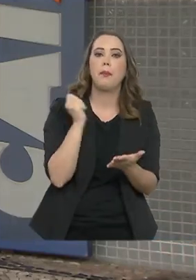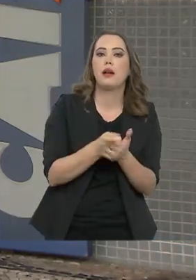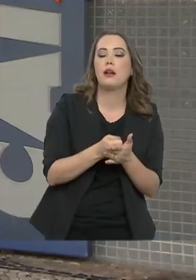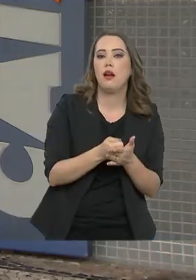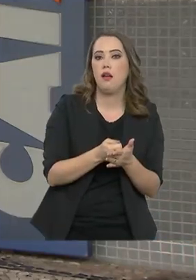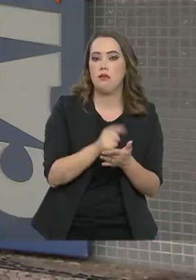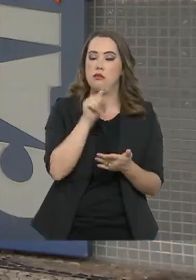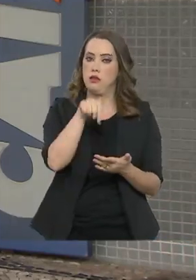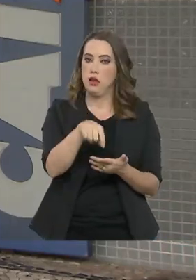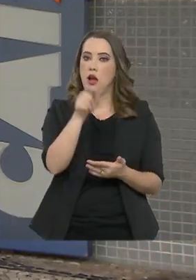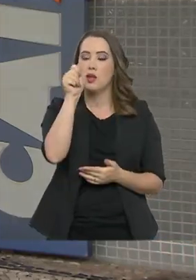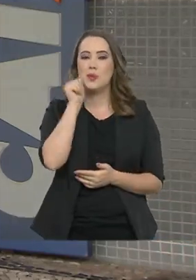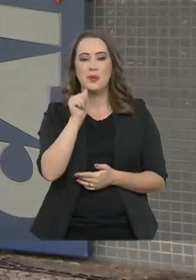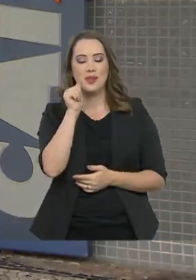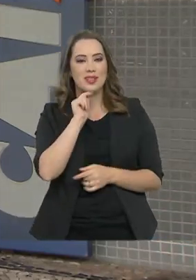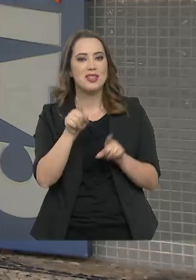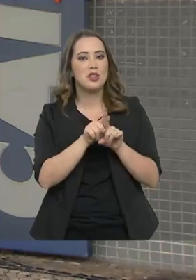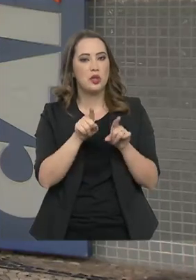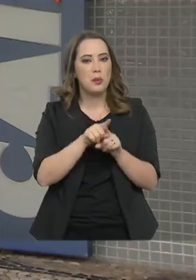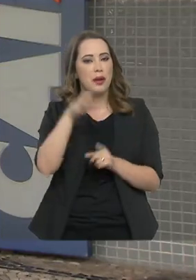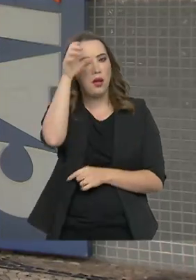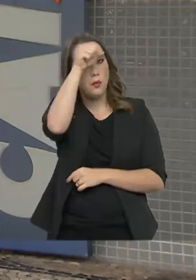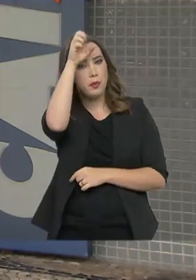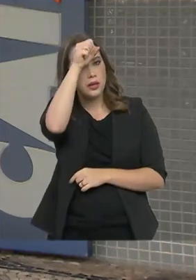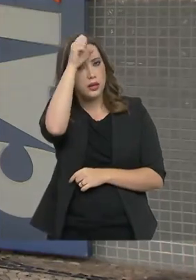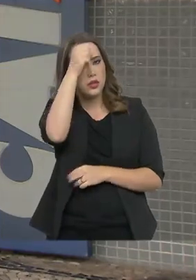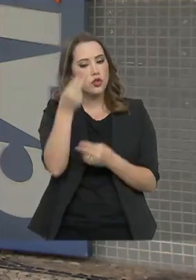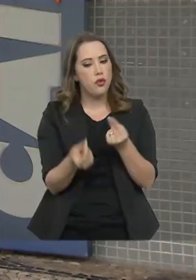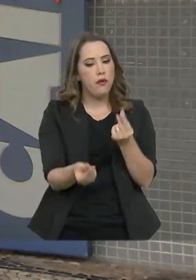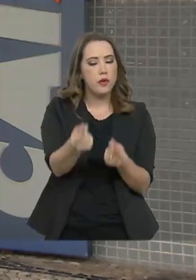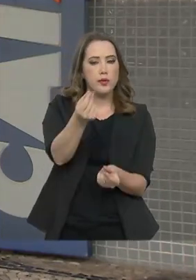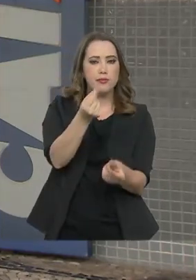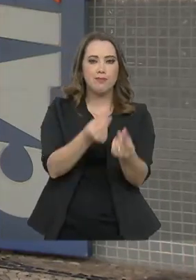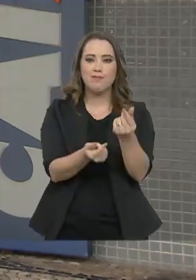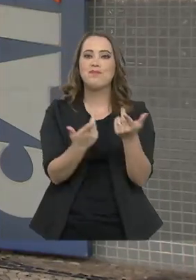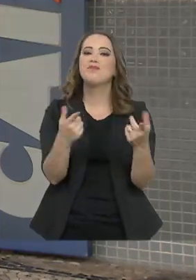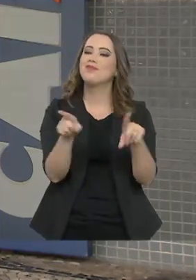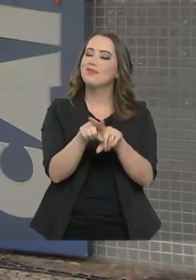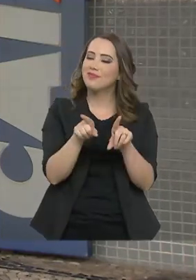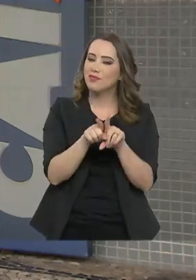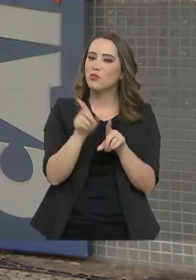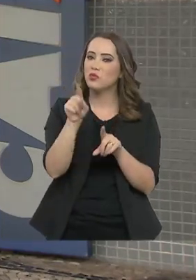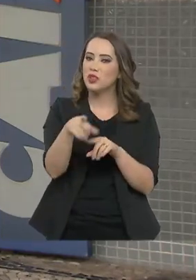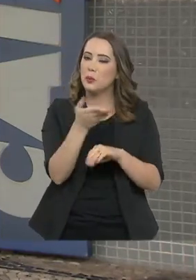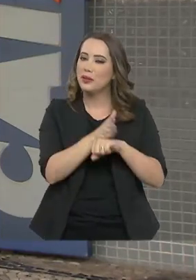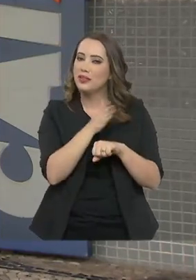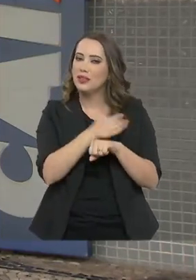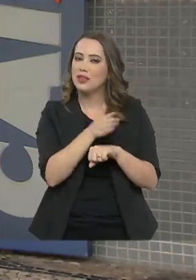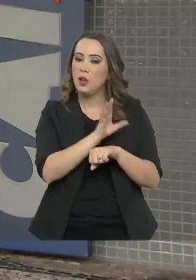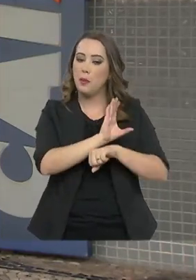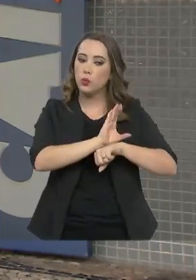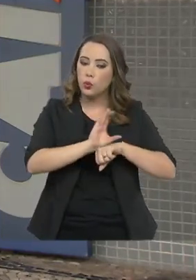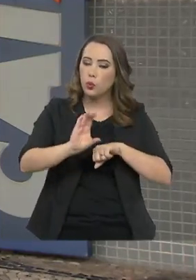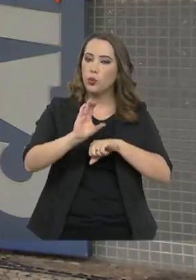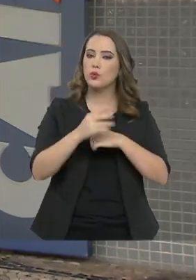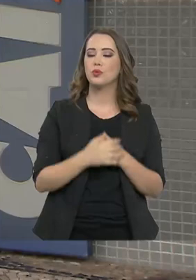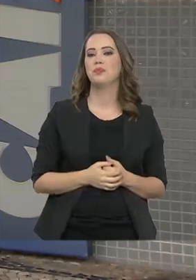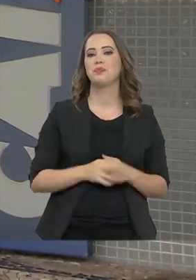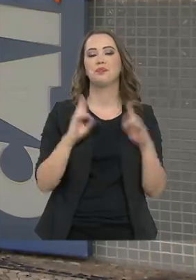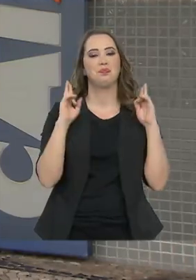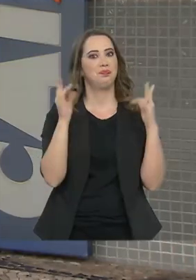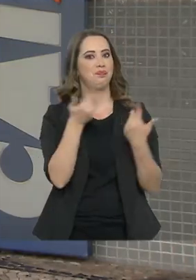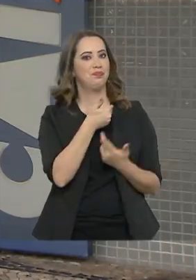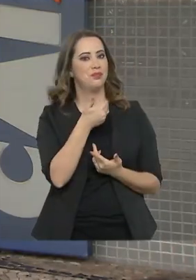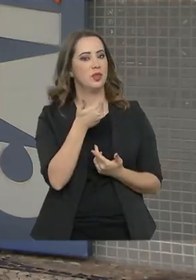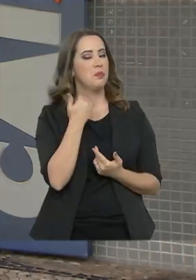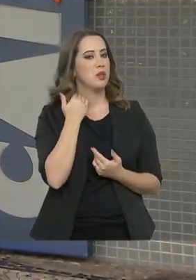empreendedoras recebem também educação financeira e capacitação profissional para gerir o próprio negócio. A estimativa da Caixa